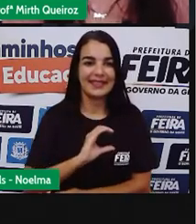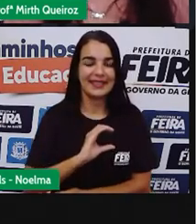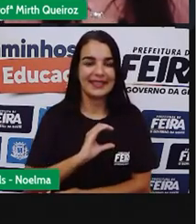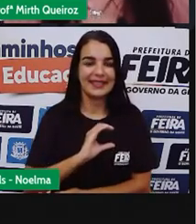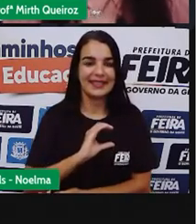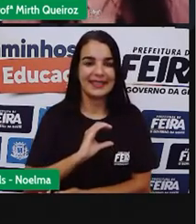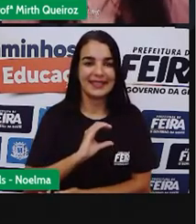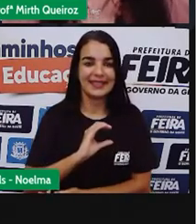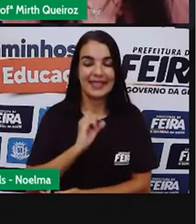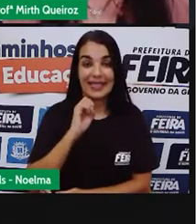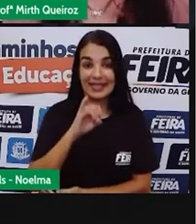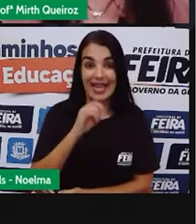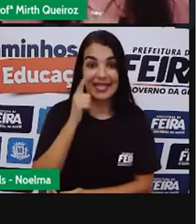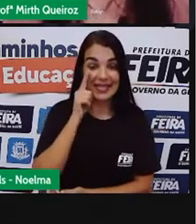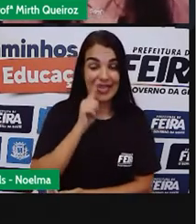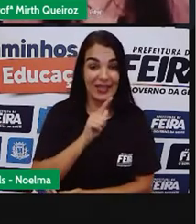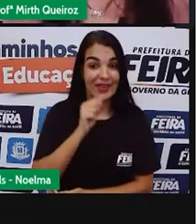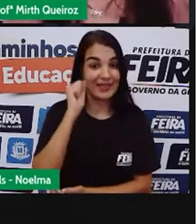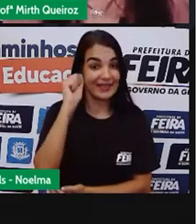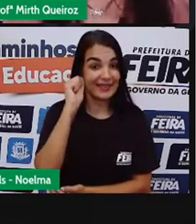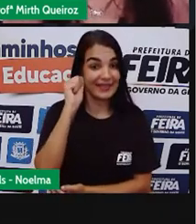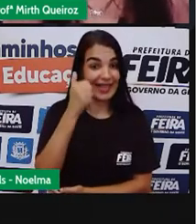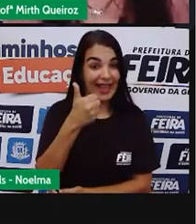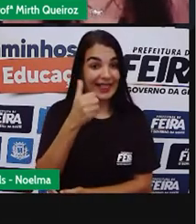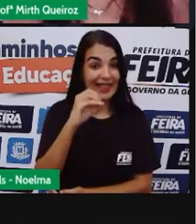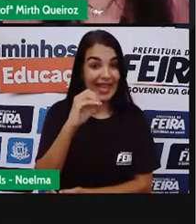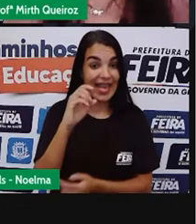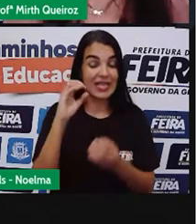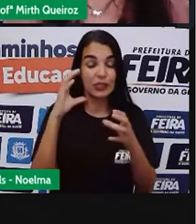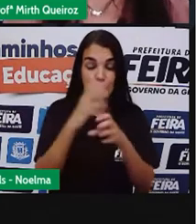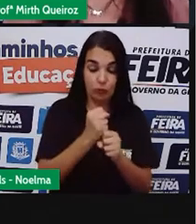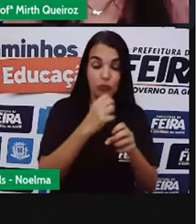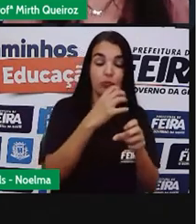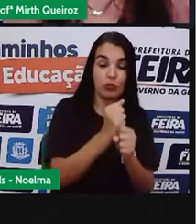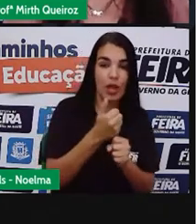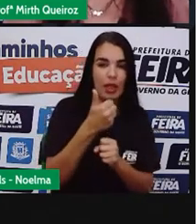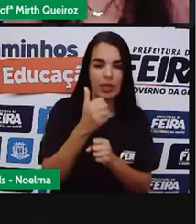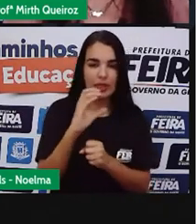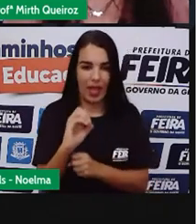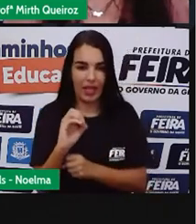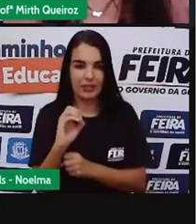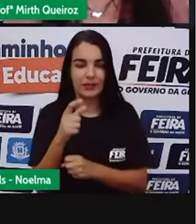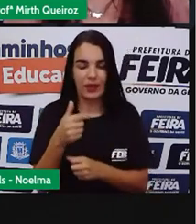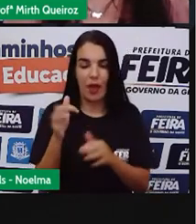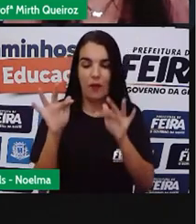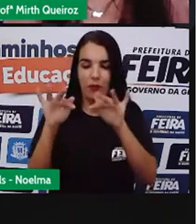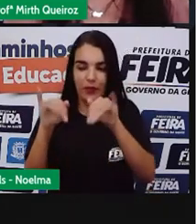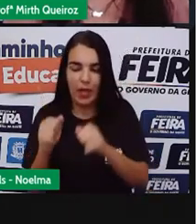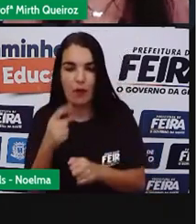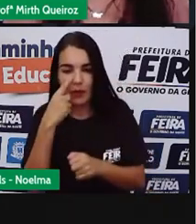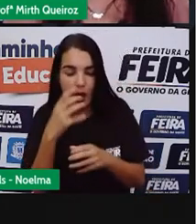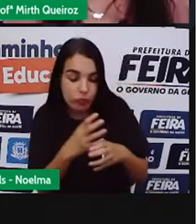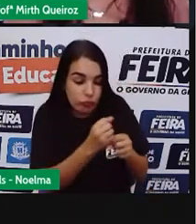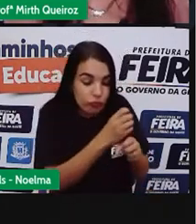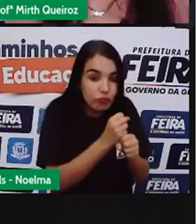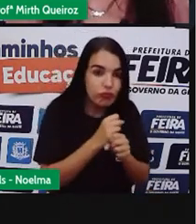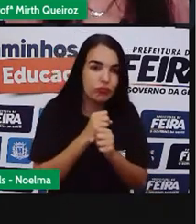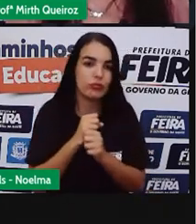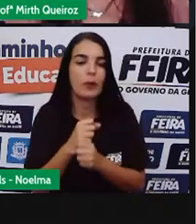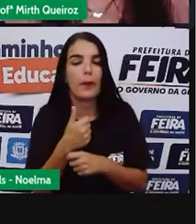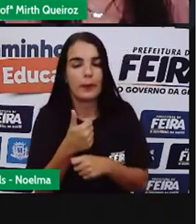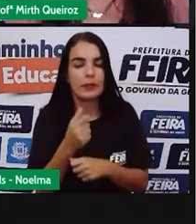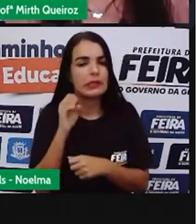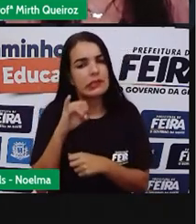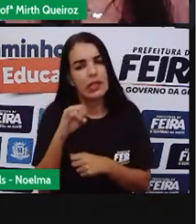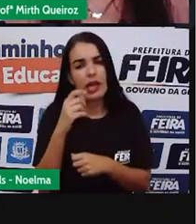C acertou e ganhou aí 10 pontos. Vão colocando na frente 10, que no final vocês vão somar, certo? Quem